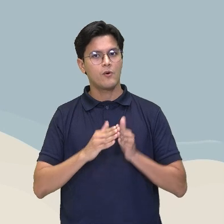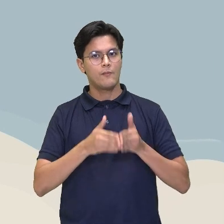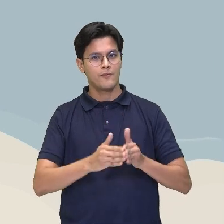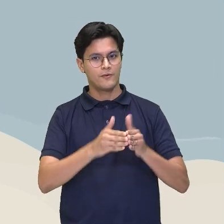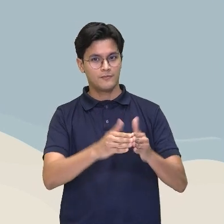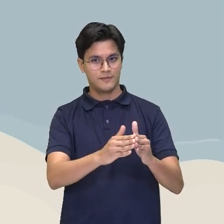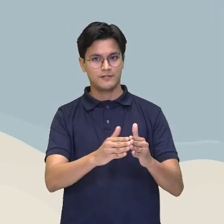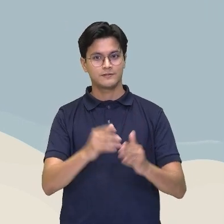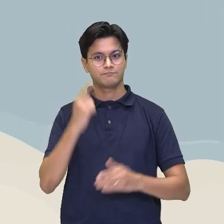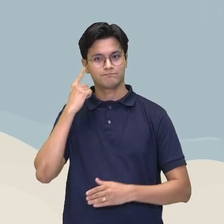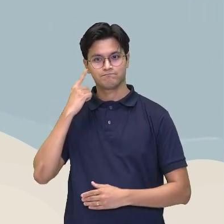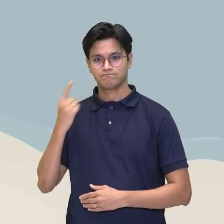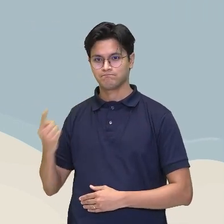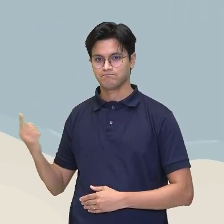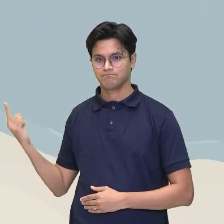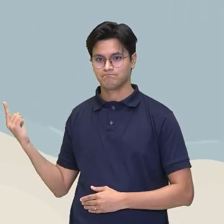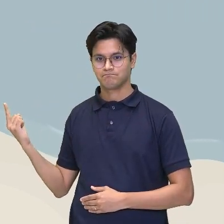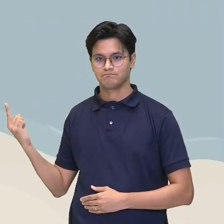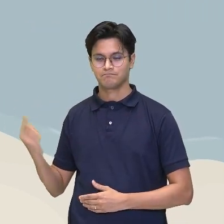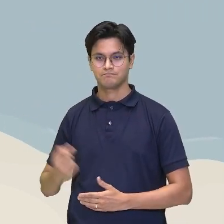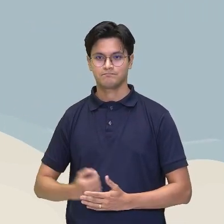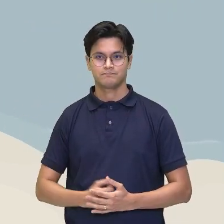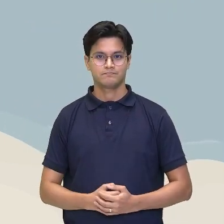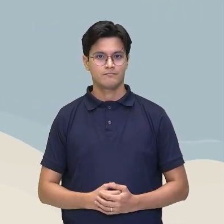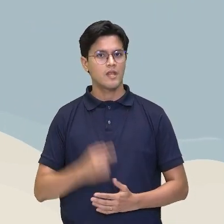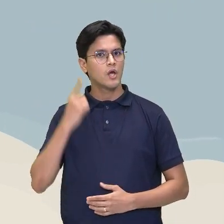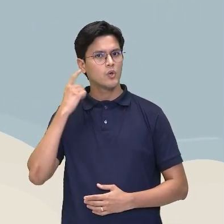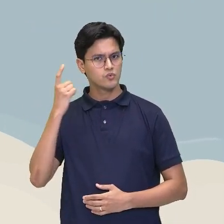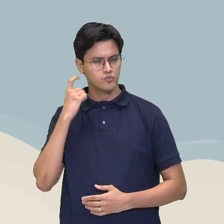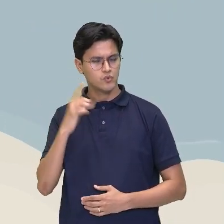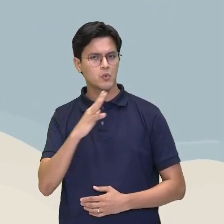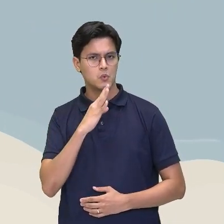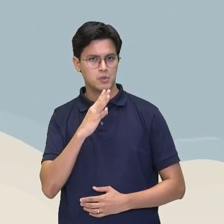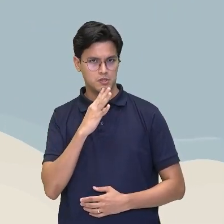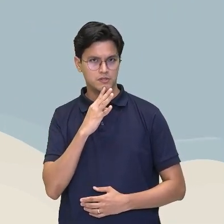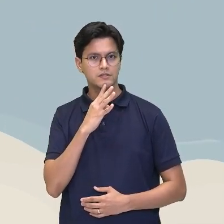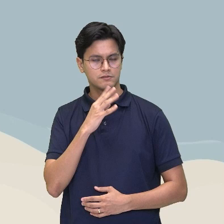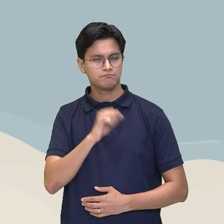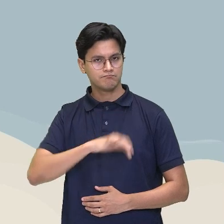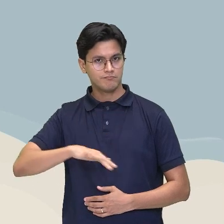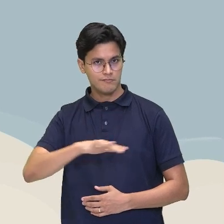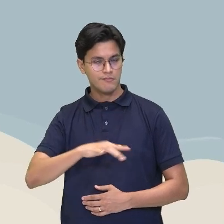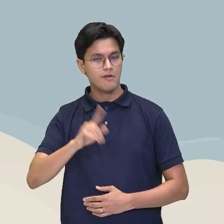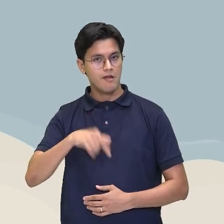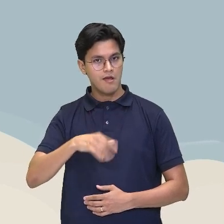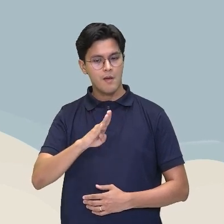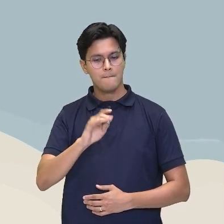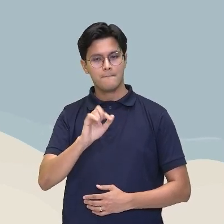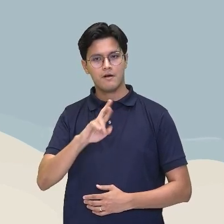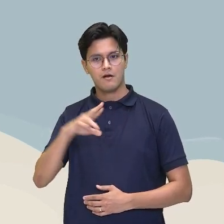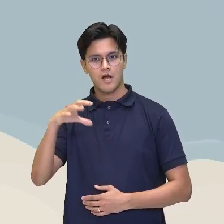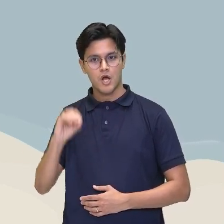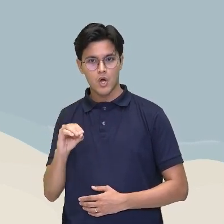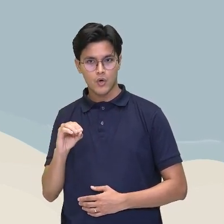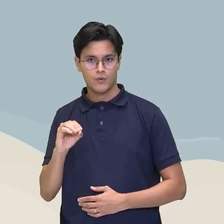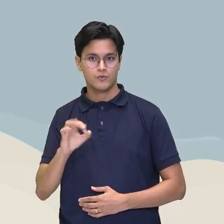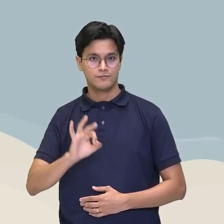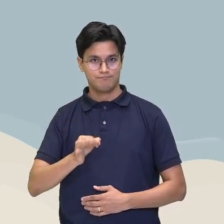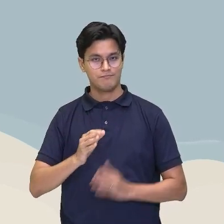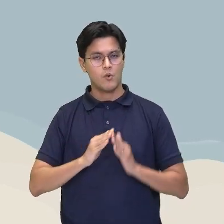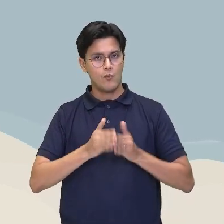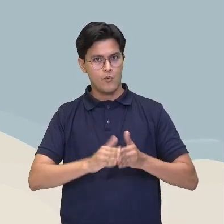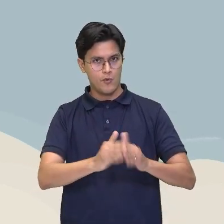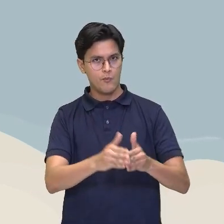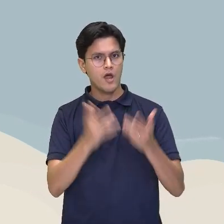Olha só, esse som aí é bastante conhecido, né? É de um barco, ou também chamado barco de linha, né? Muito comum na